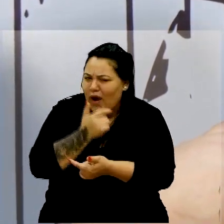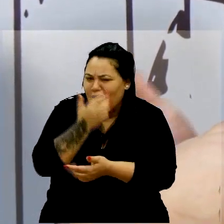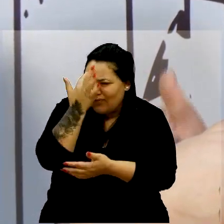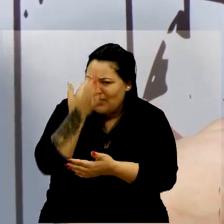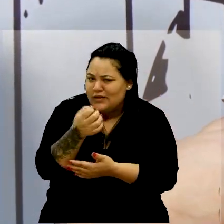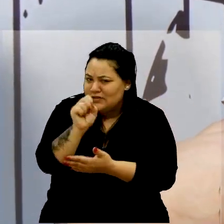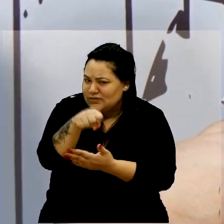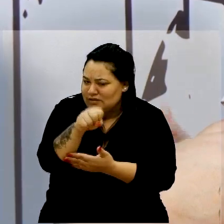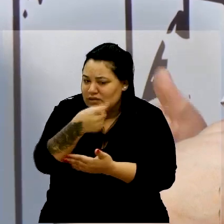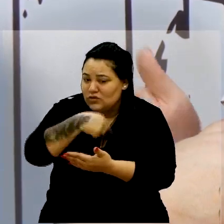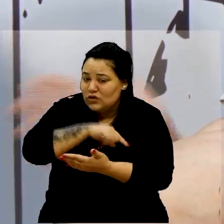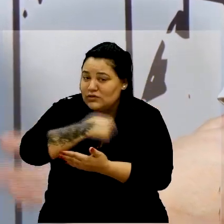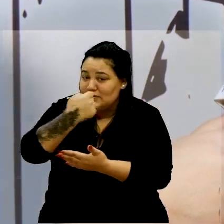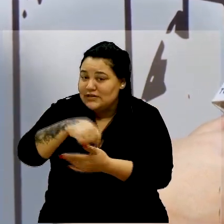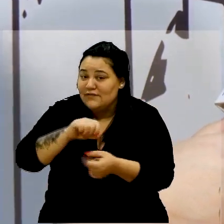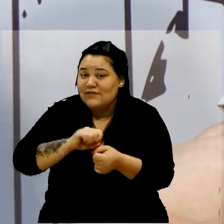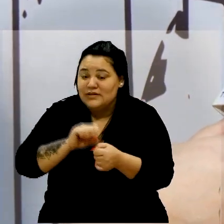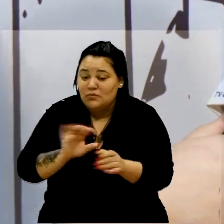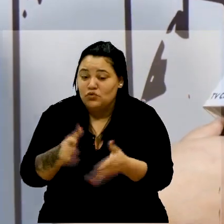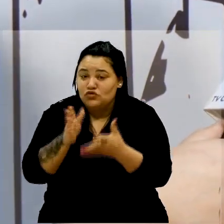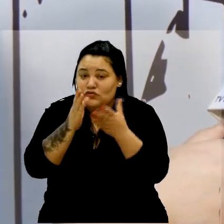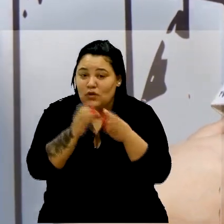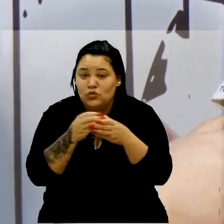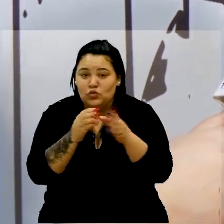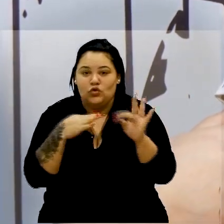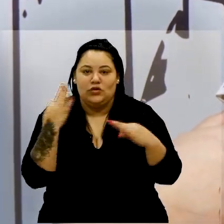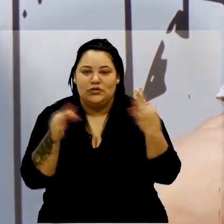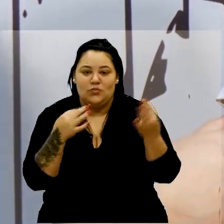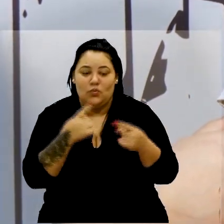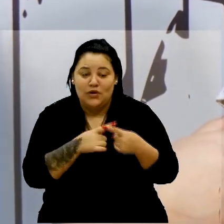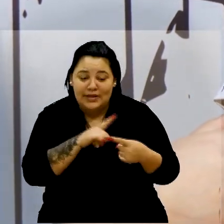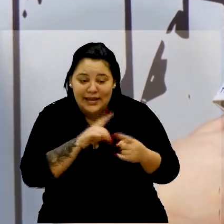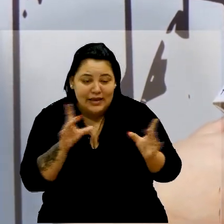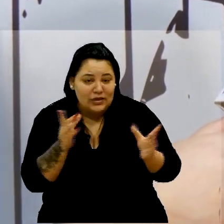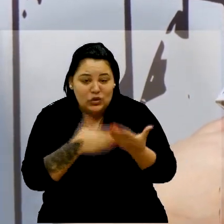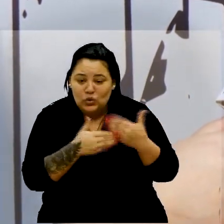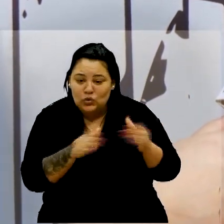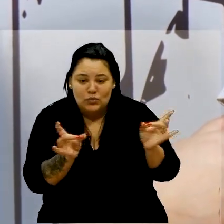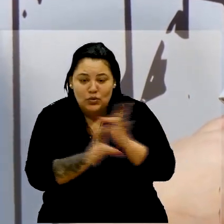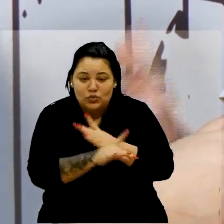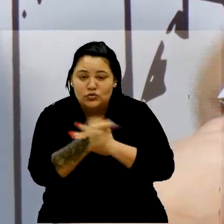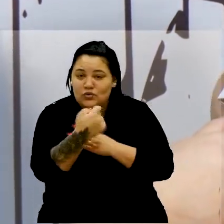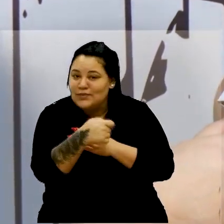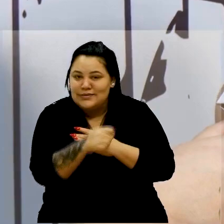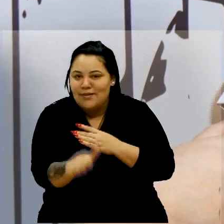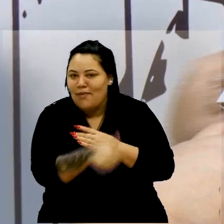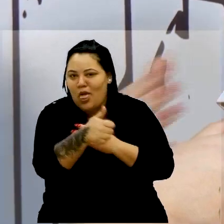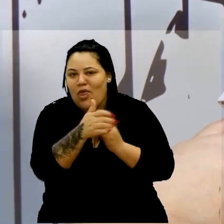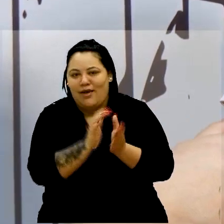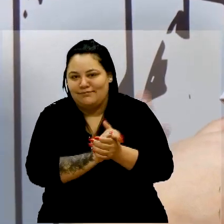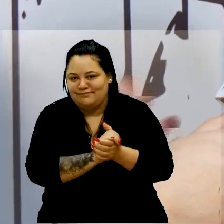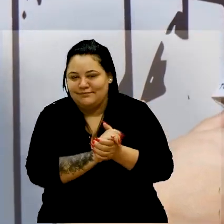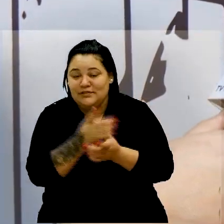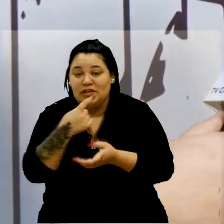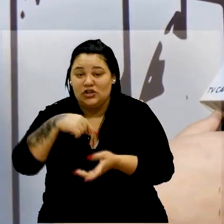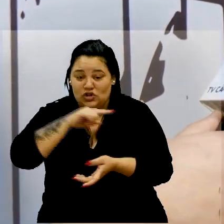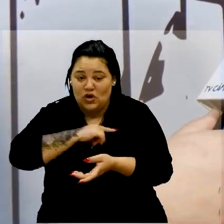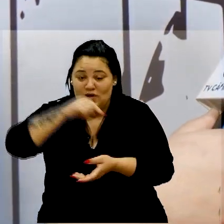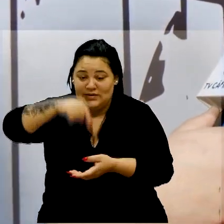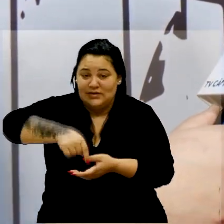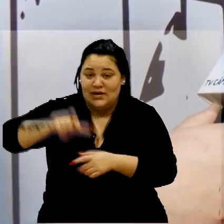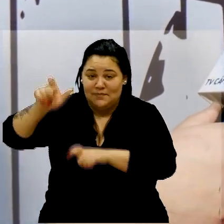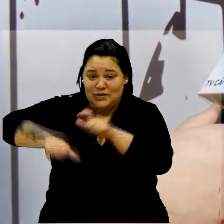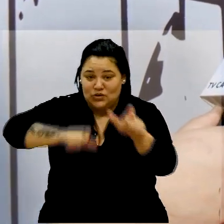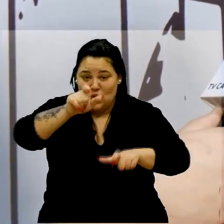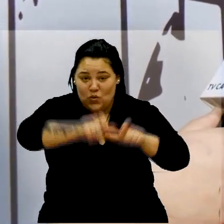algo turístico aqui, porque a gente tem já tudo pronto. A gente só precisa explorar, né? E nós, caxienses, a